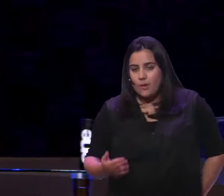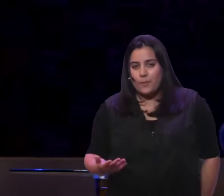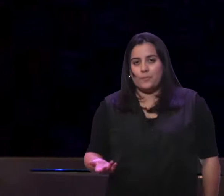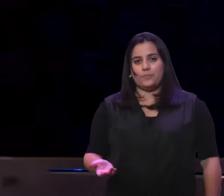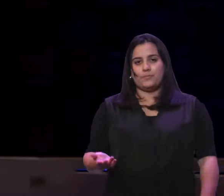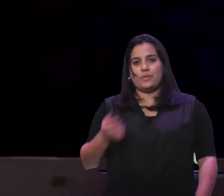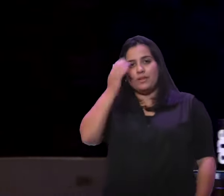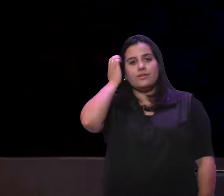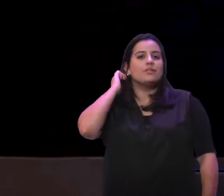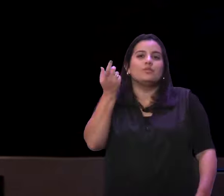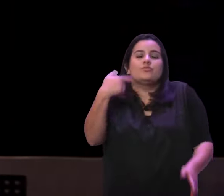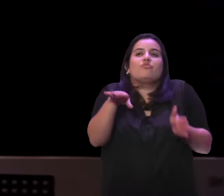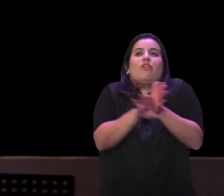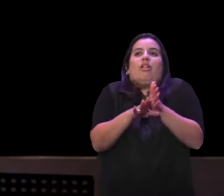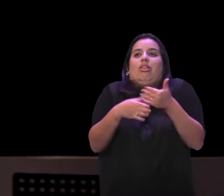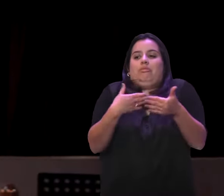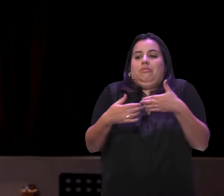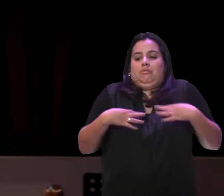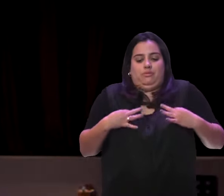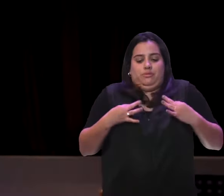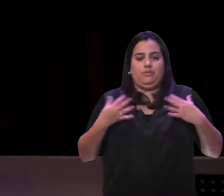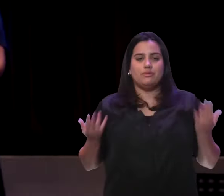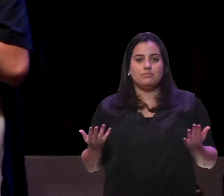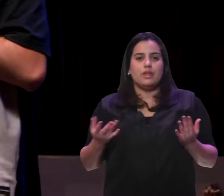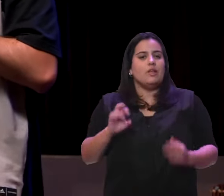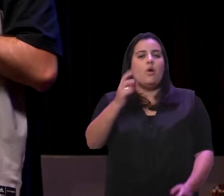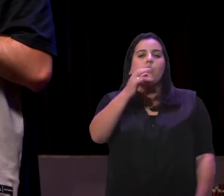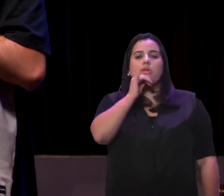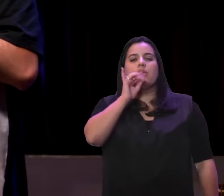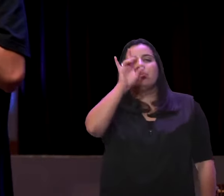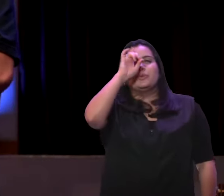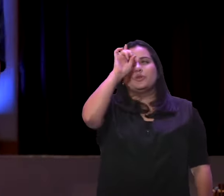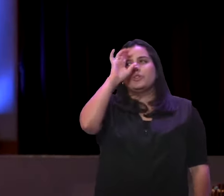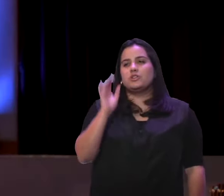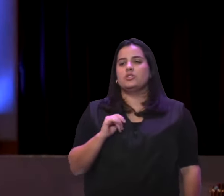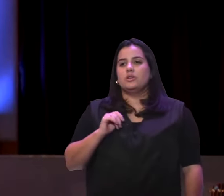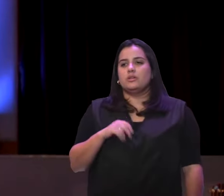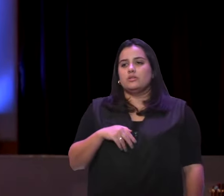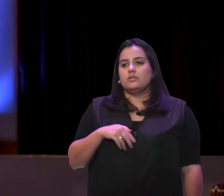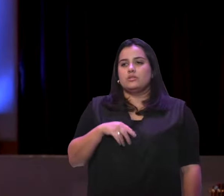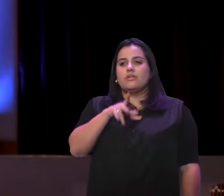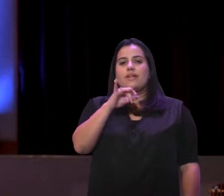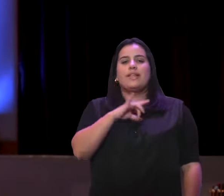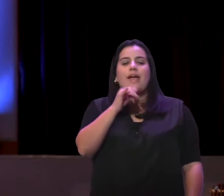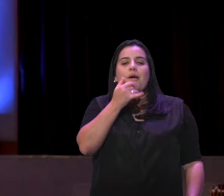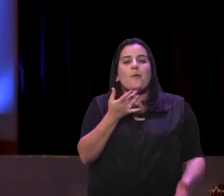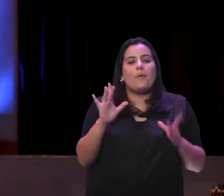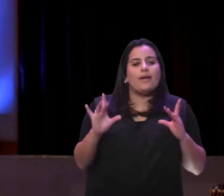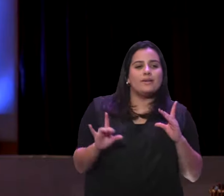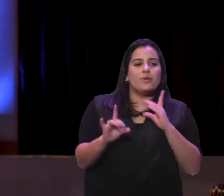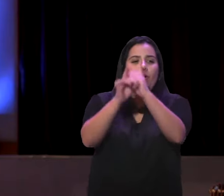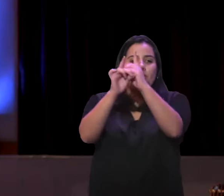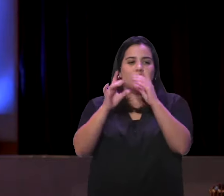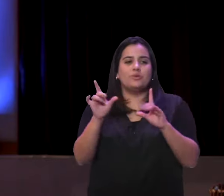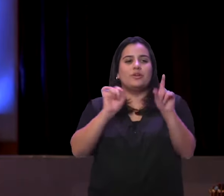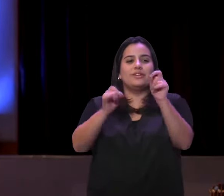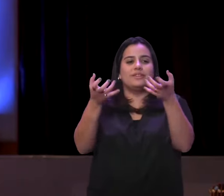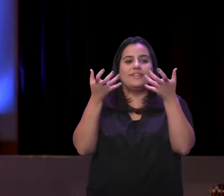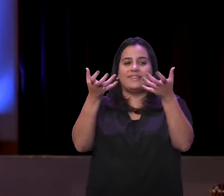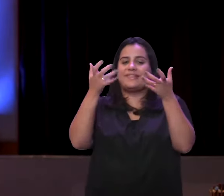vai chegar de qualquer jeito. Ou numa coisa mais rotineira, você vai lá ter o seu date. Quem quer ter um date aí?